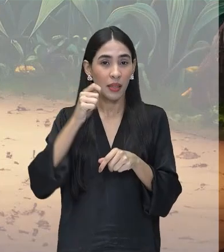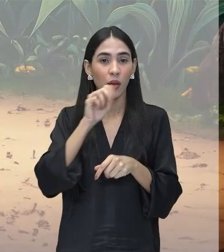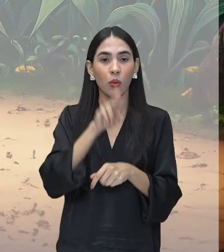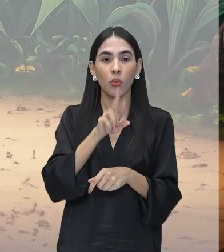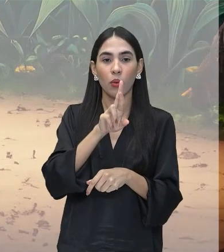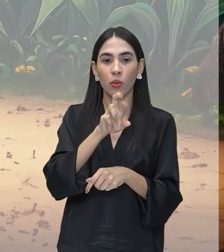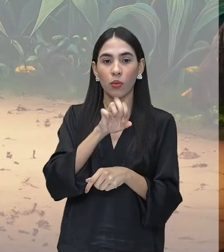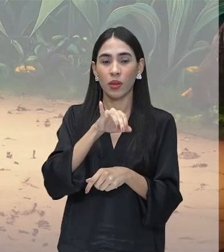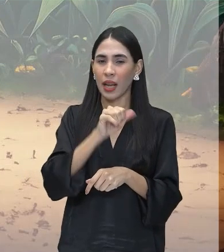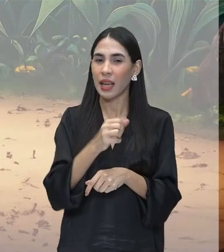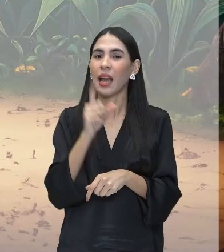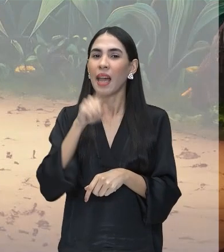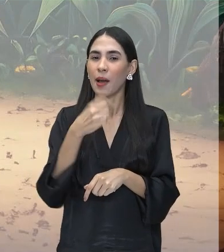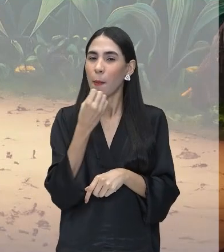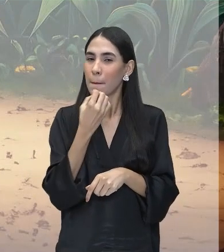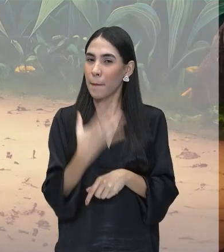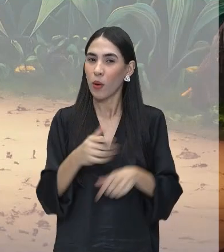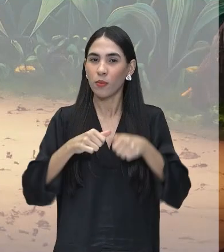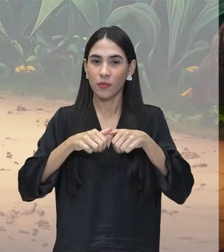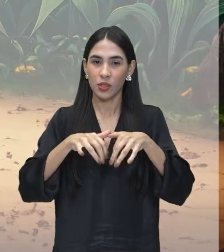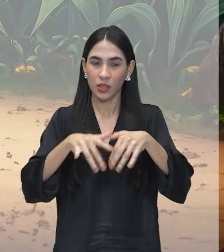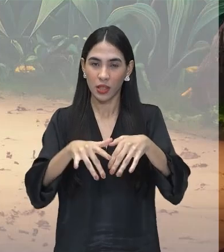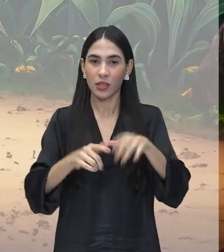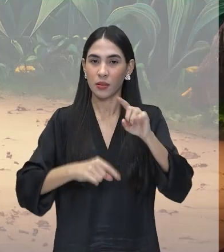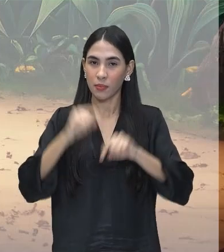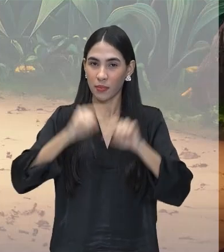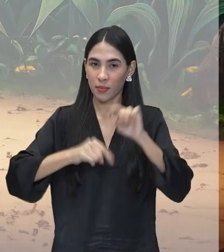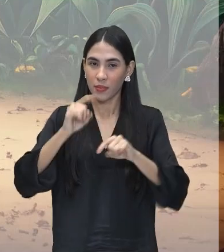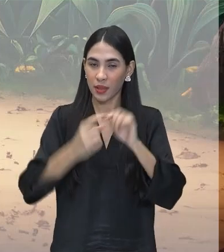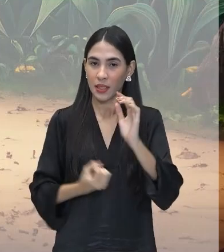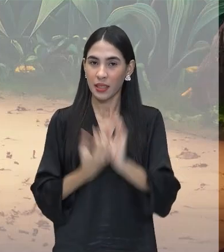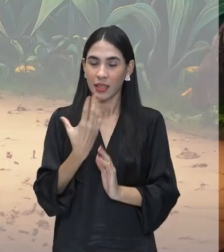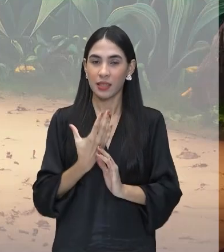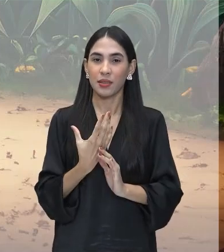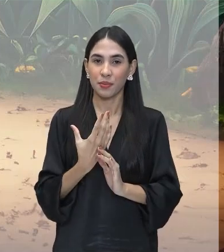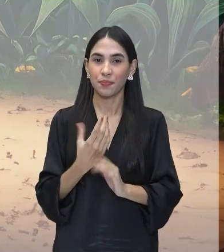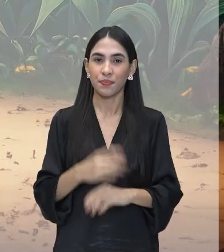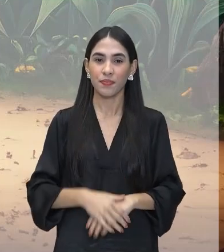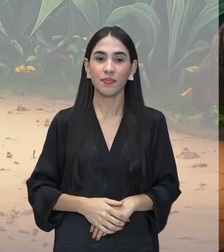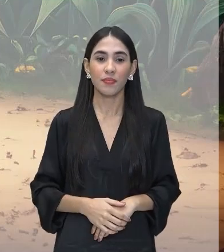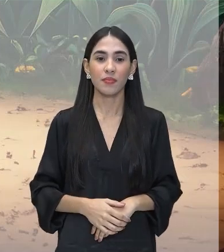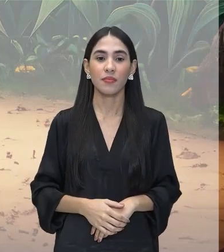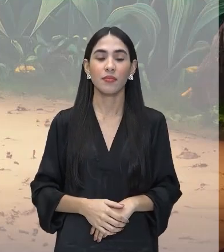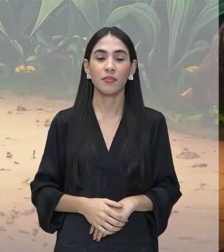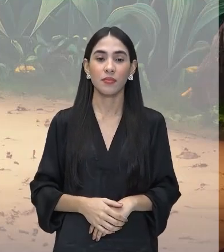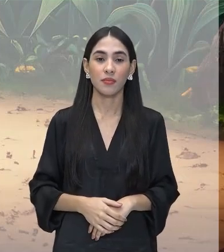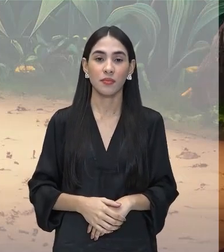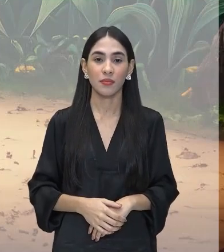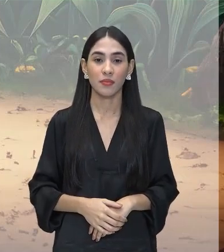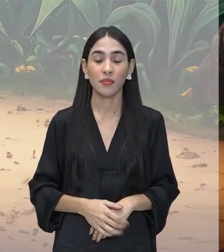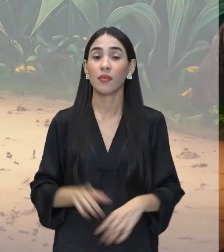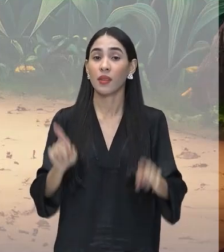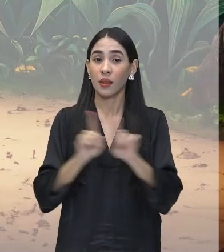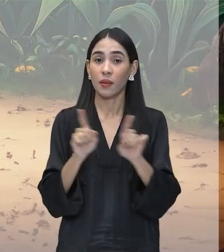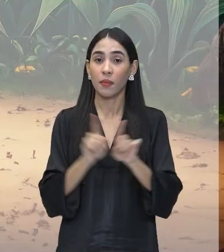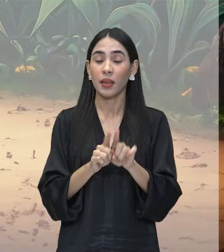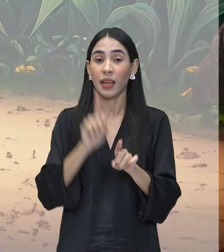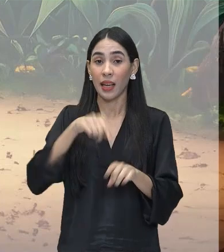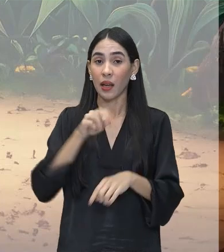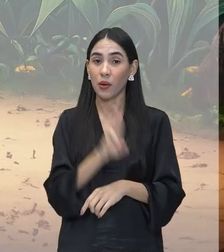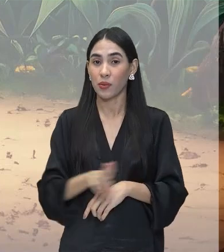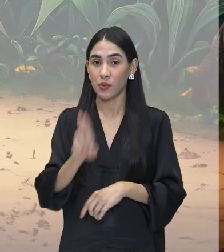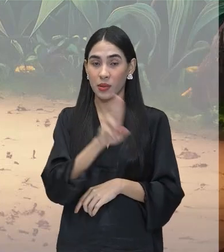bom fertilizante, é um bom produto para a fabricação de fertilizantes e adubos. Além do mais, ela também é muito